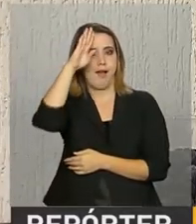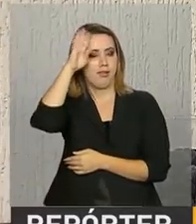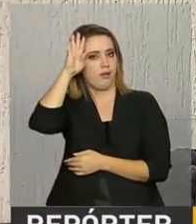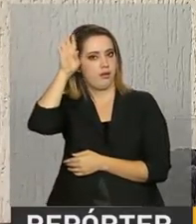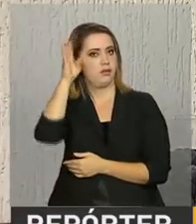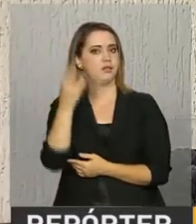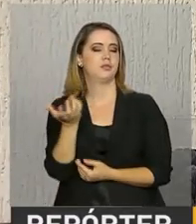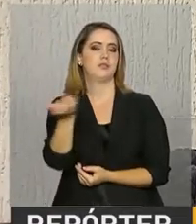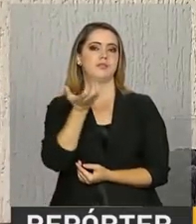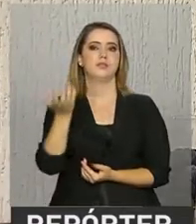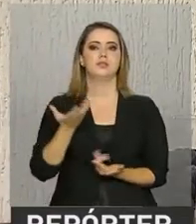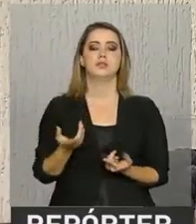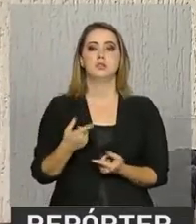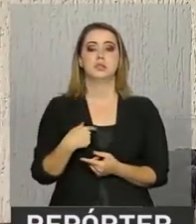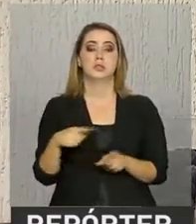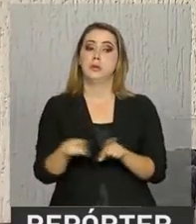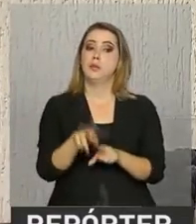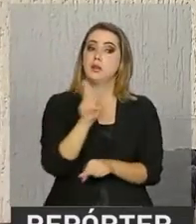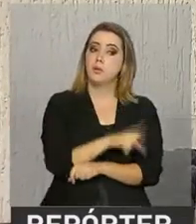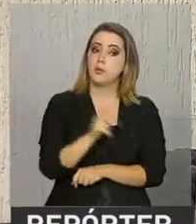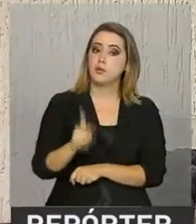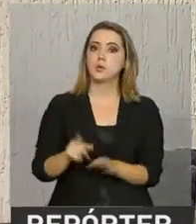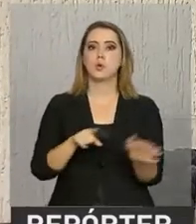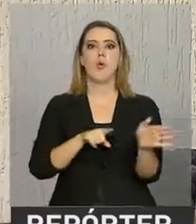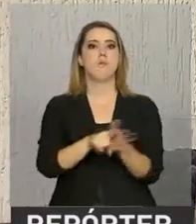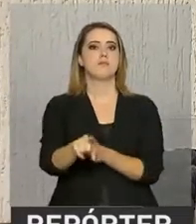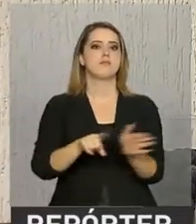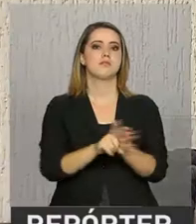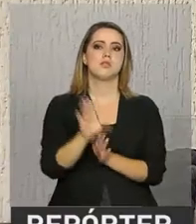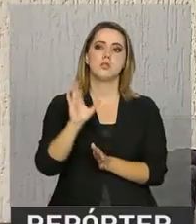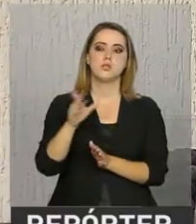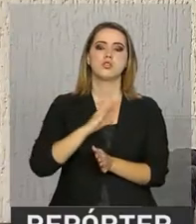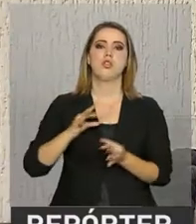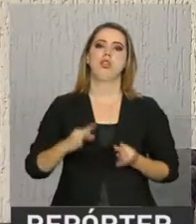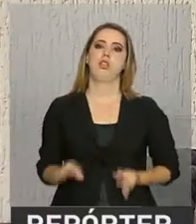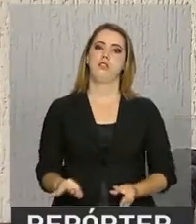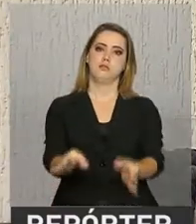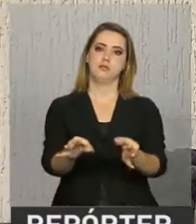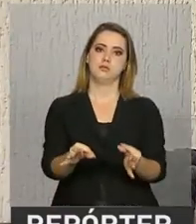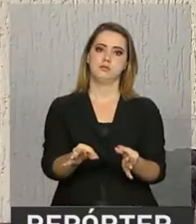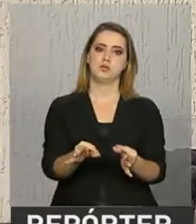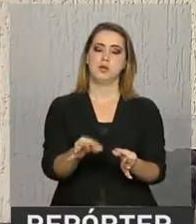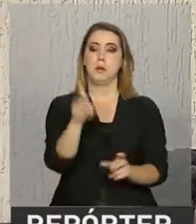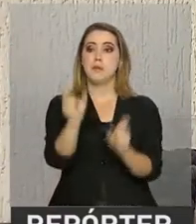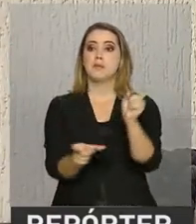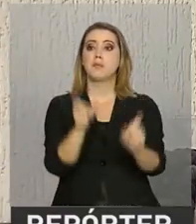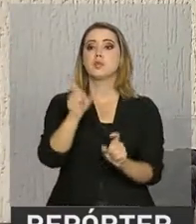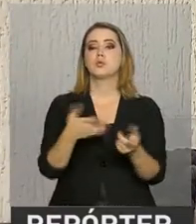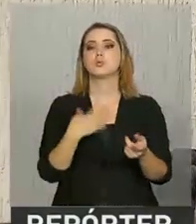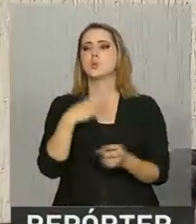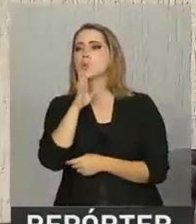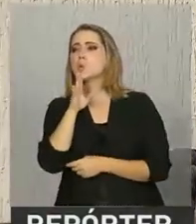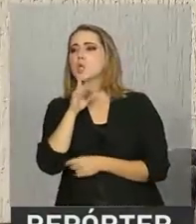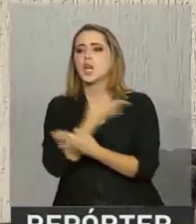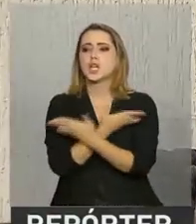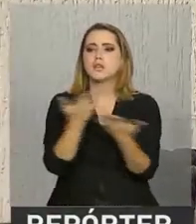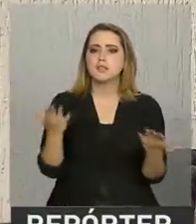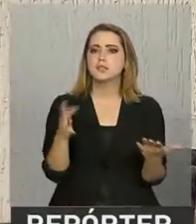universidad universidade professores e pesquisadores que já tem uma tecnologia pessoas de mercado que conhecem o mercado